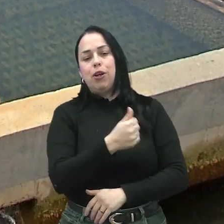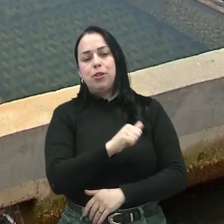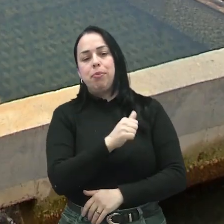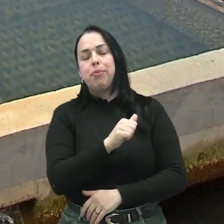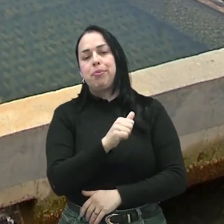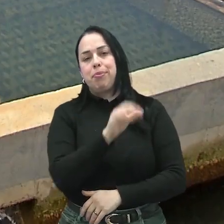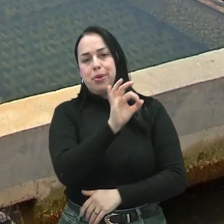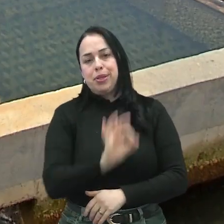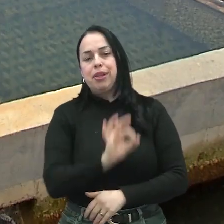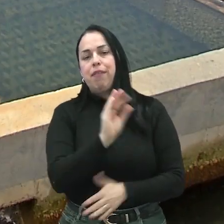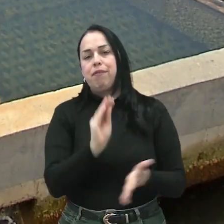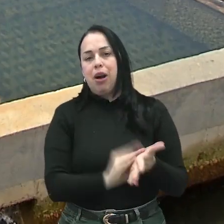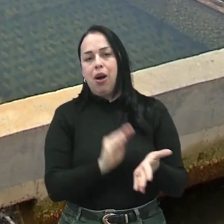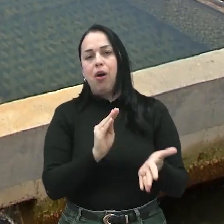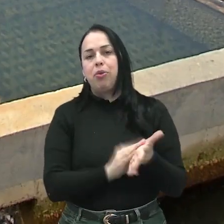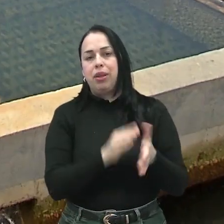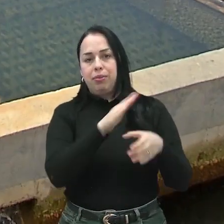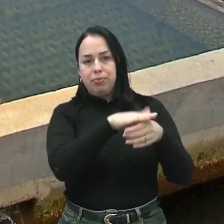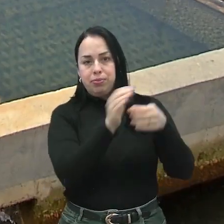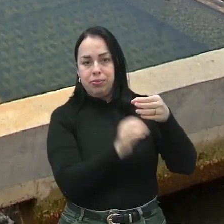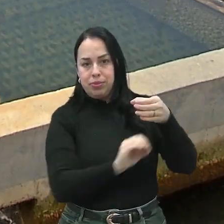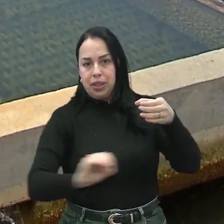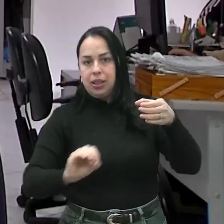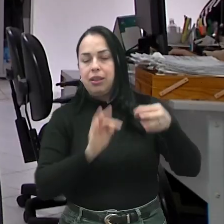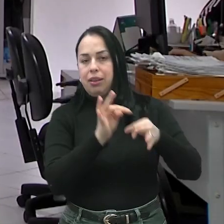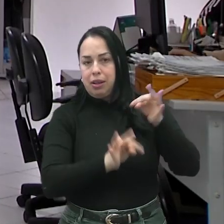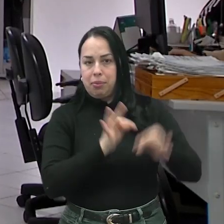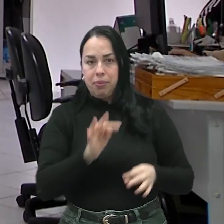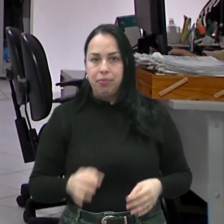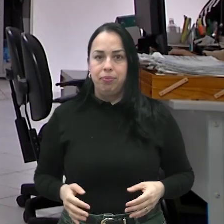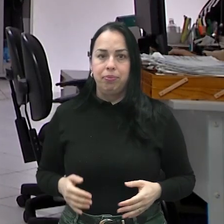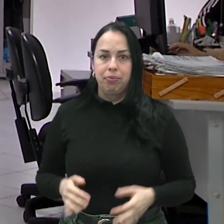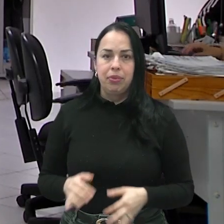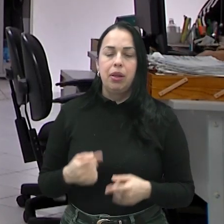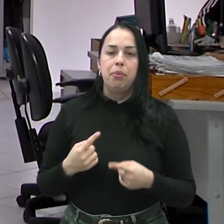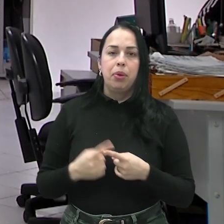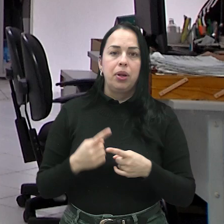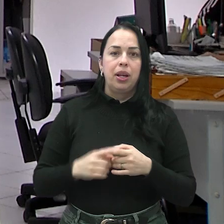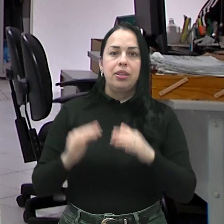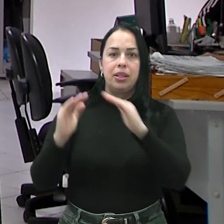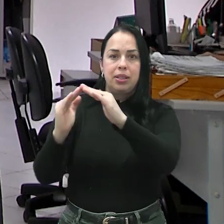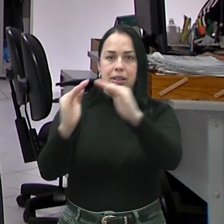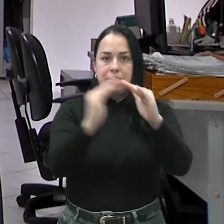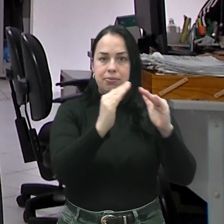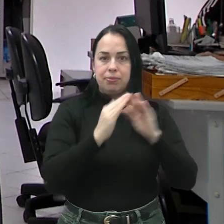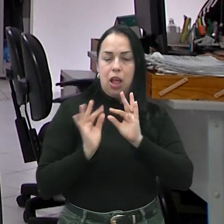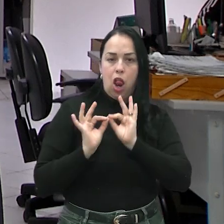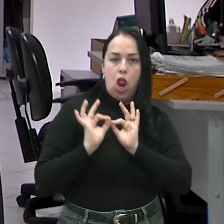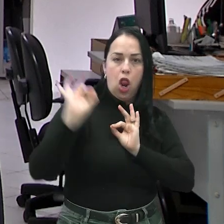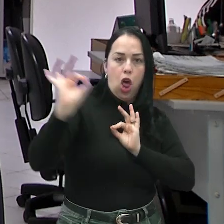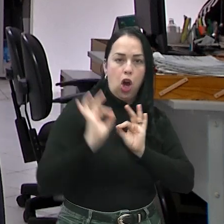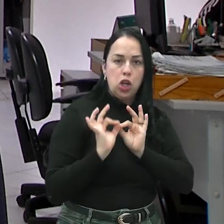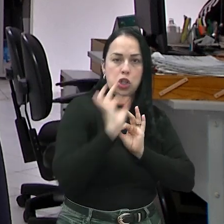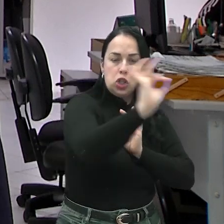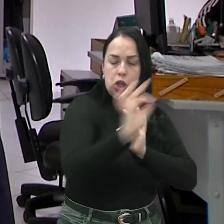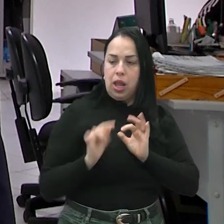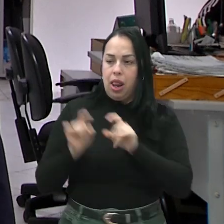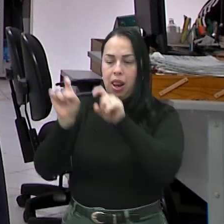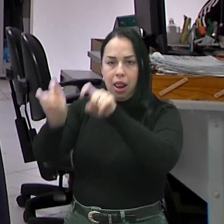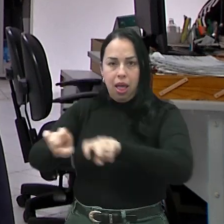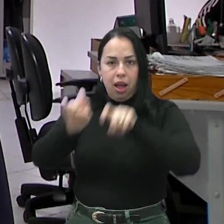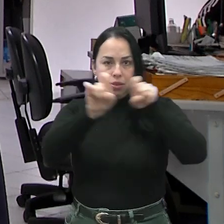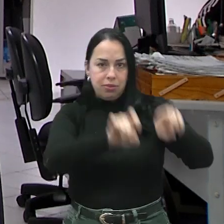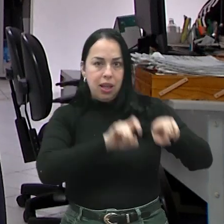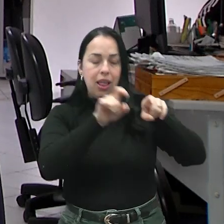moradores ainda não têm acesso ao esgoto tratado. Devido às áreas mais distantes, áreas rurais e áreas que